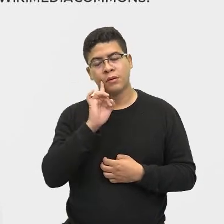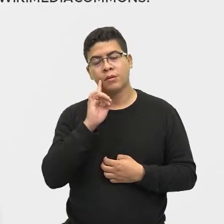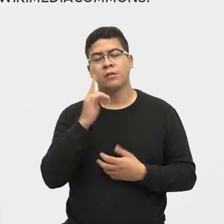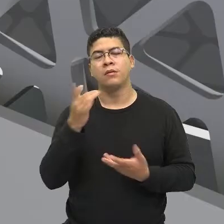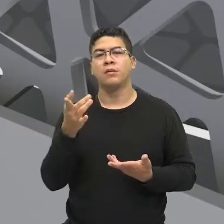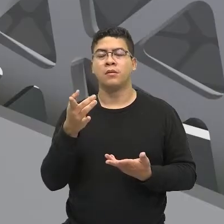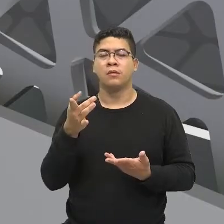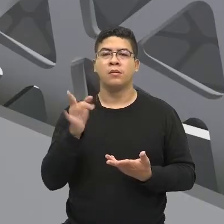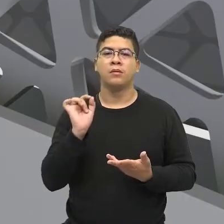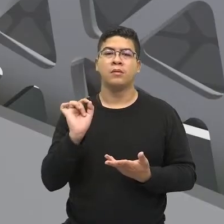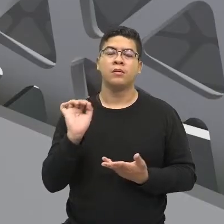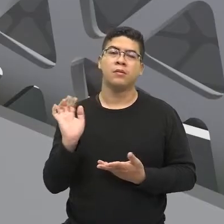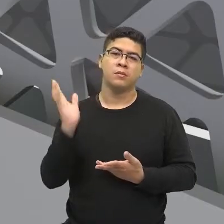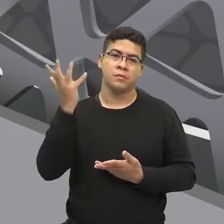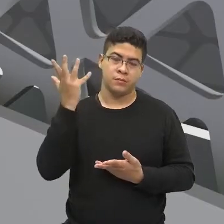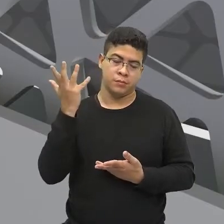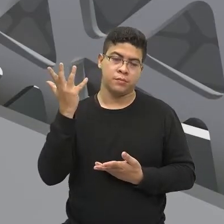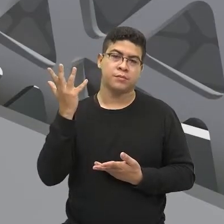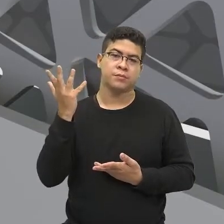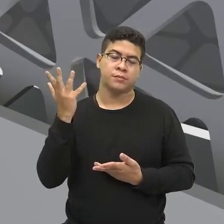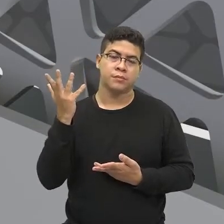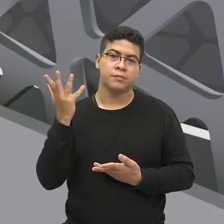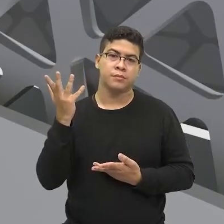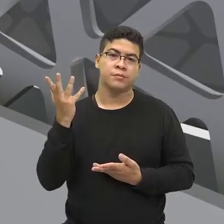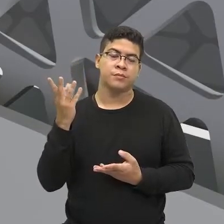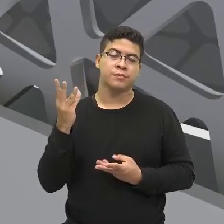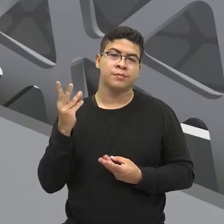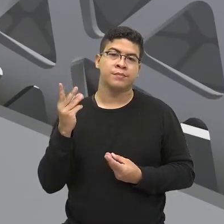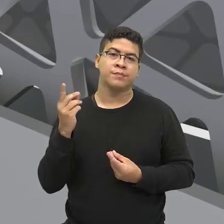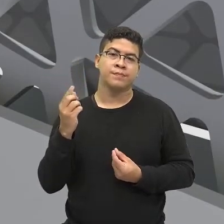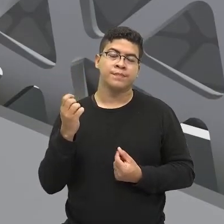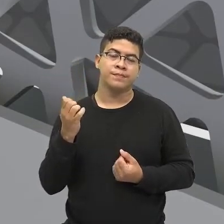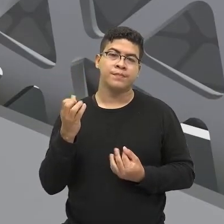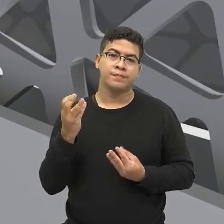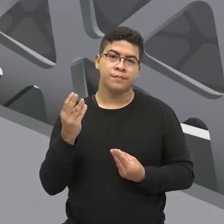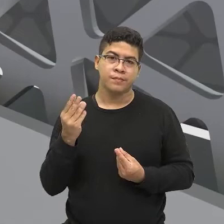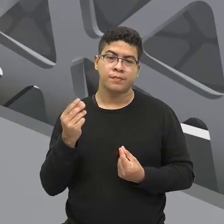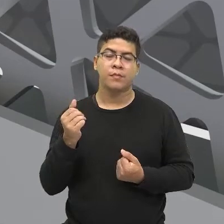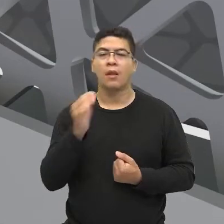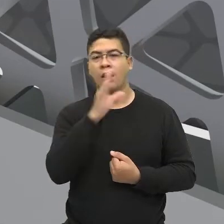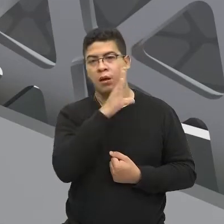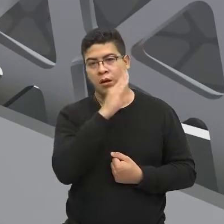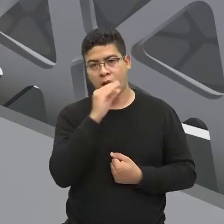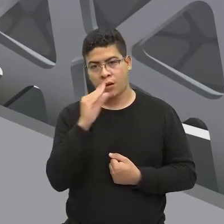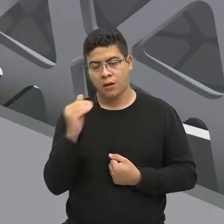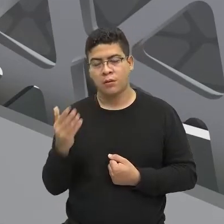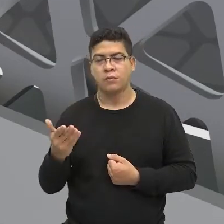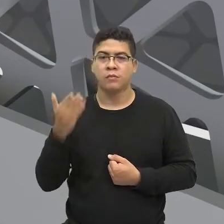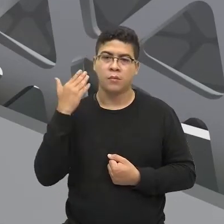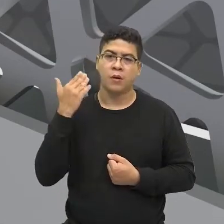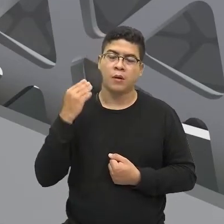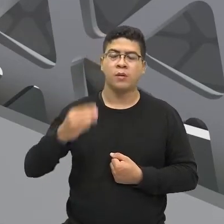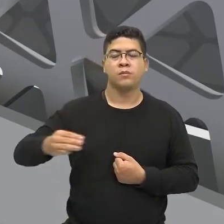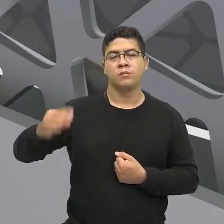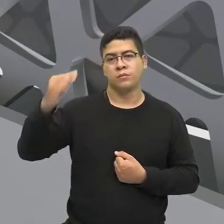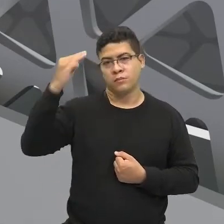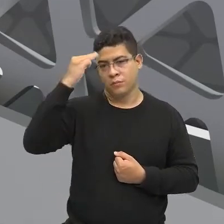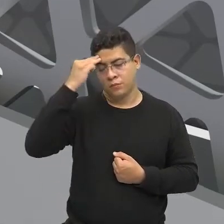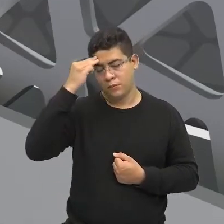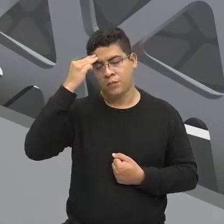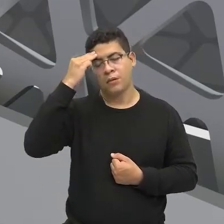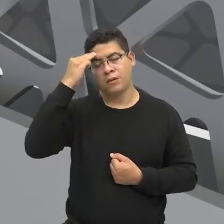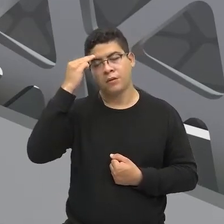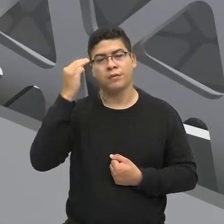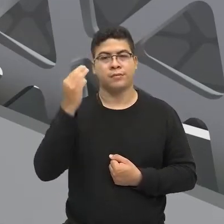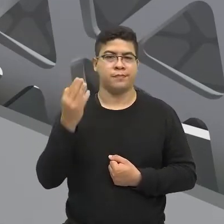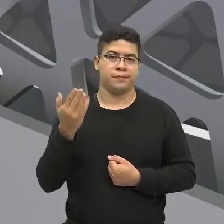dia a dia, a sua infância, né, as memórias que ele traz da sua